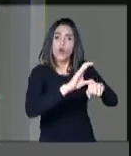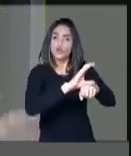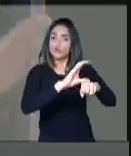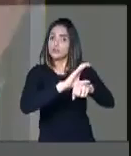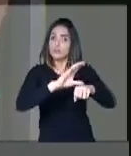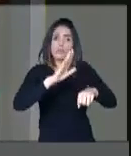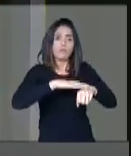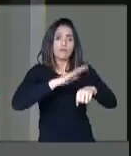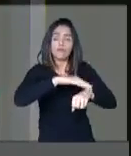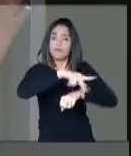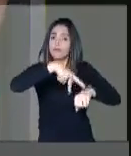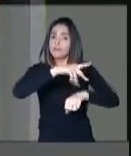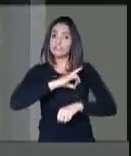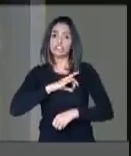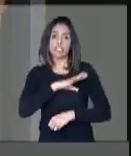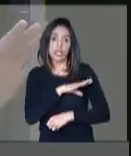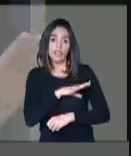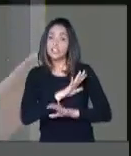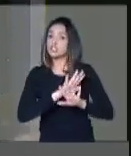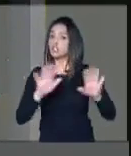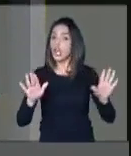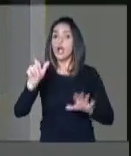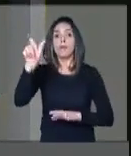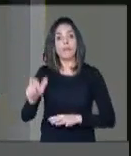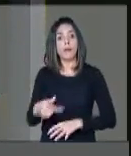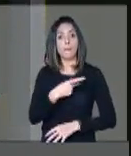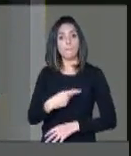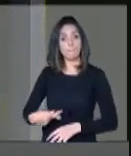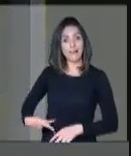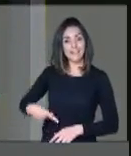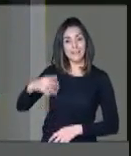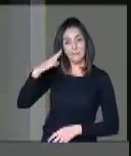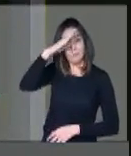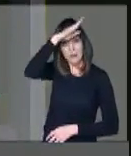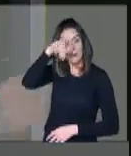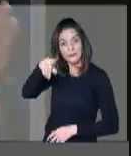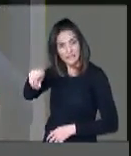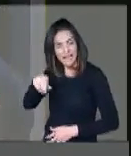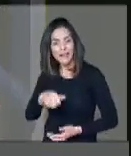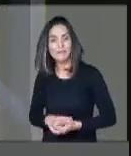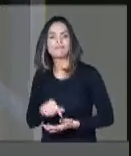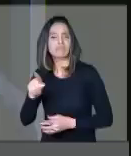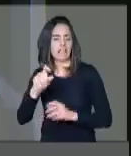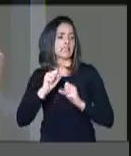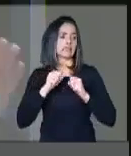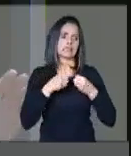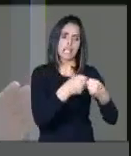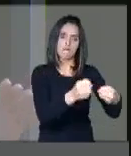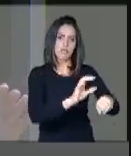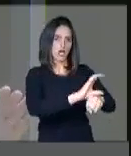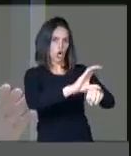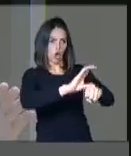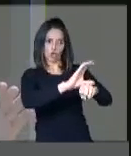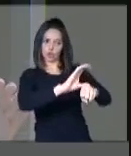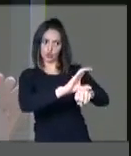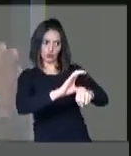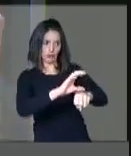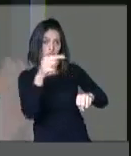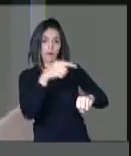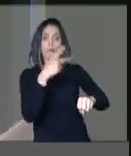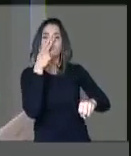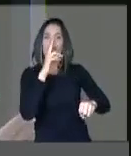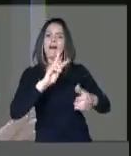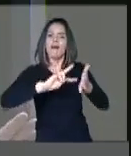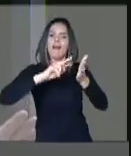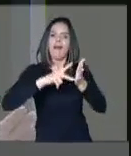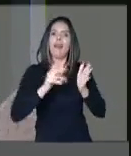chilena. Mas para o presidente da República do Brasil, defender a Constituição